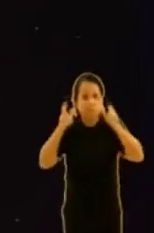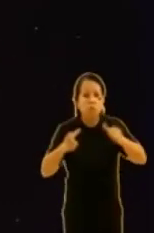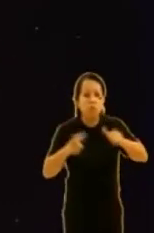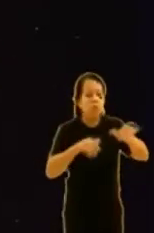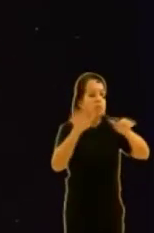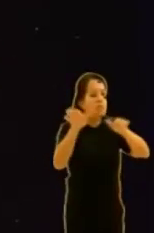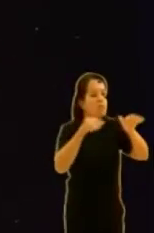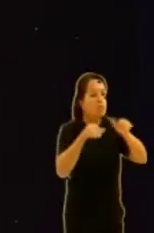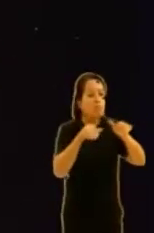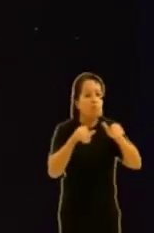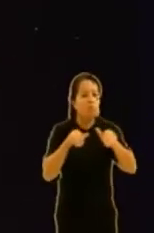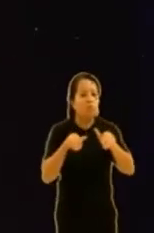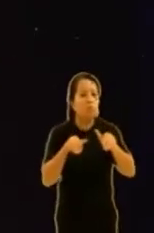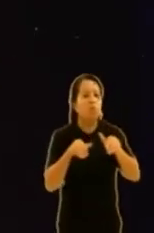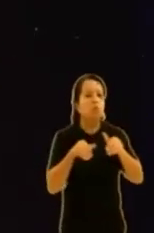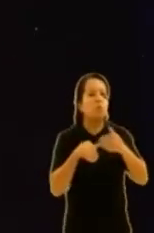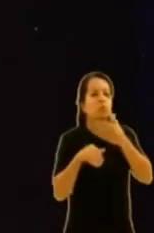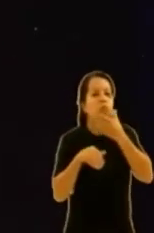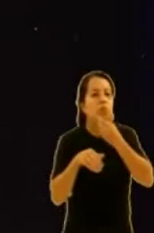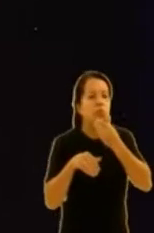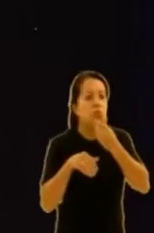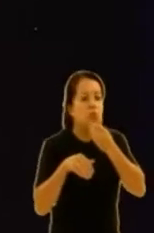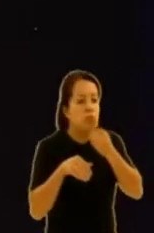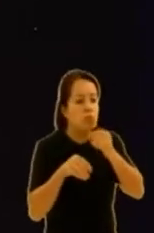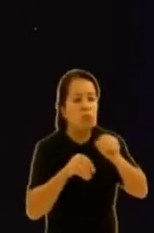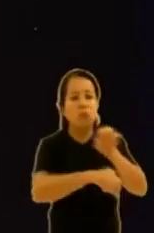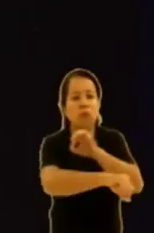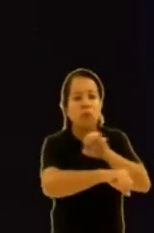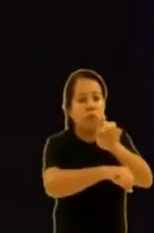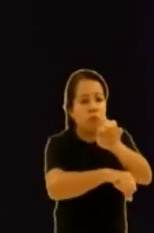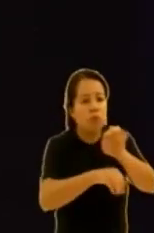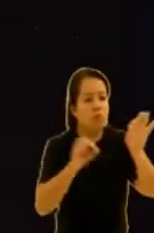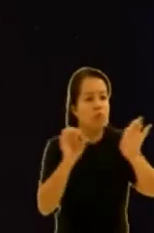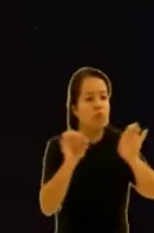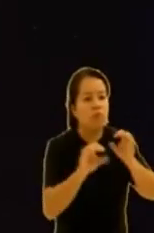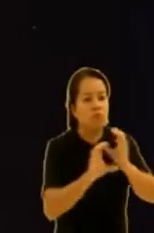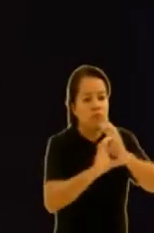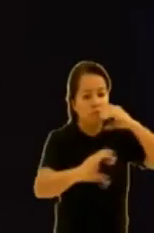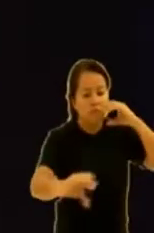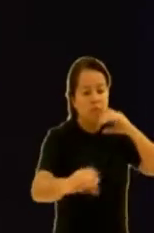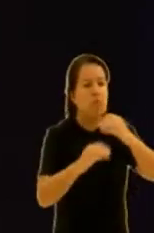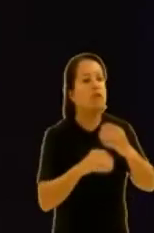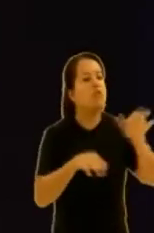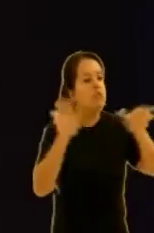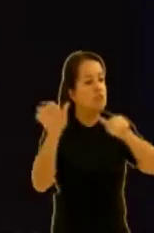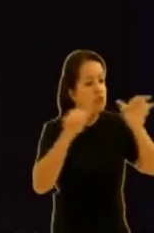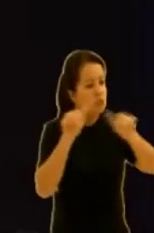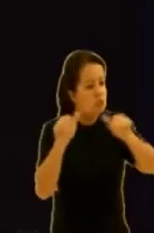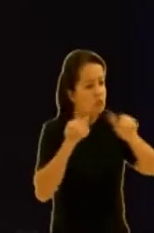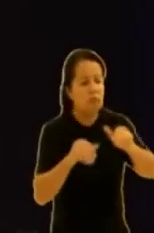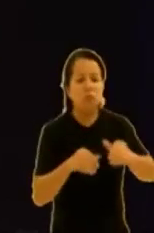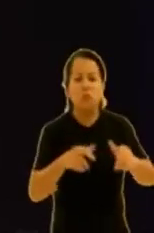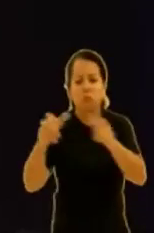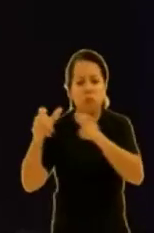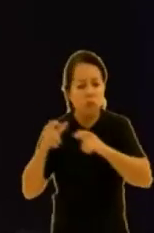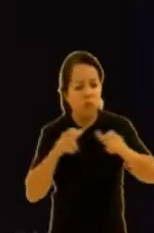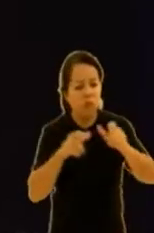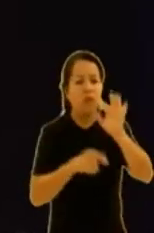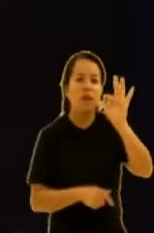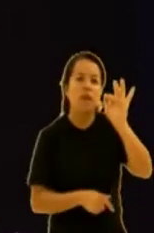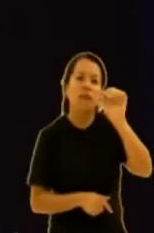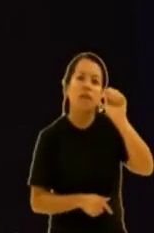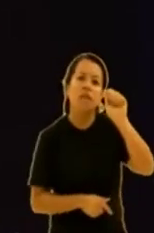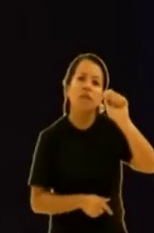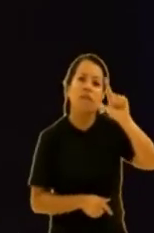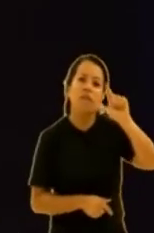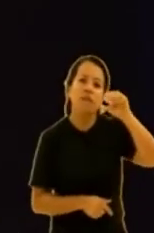de alta referência nacional, Instituto Falcão Bauer, Inmetro, universidades. Nós não